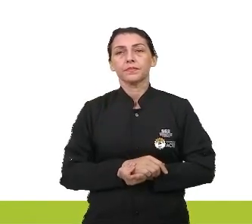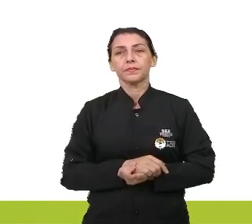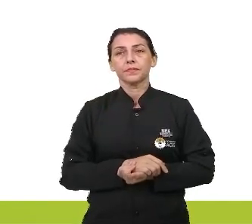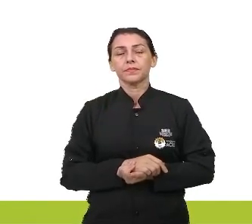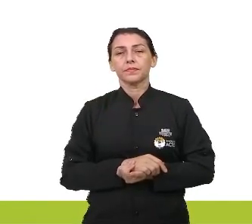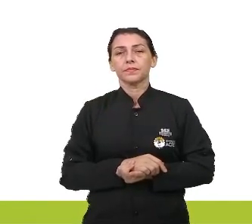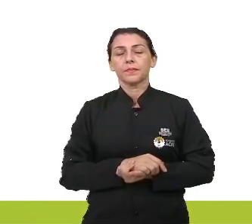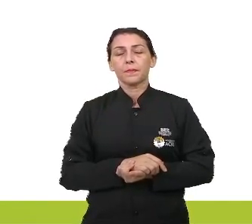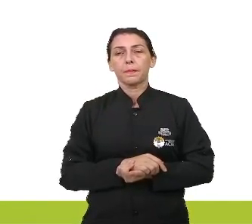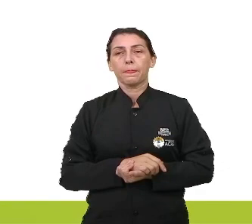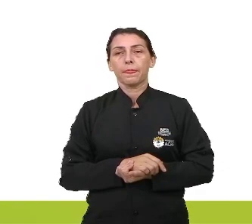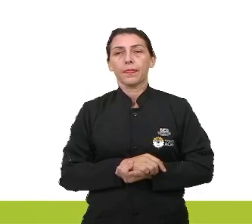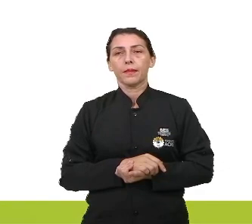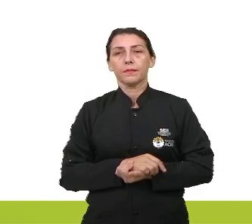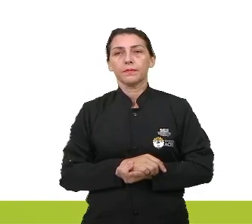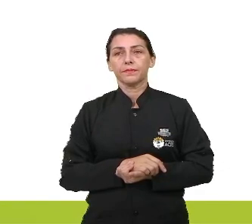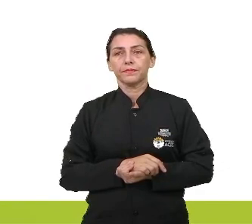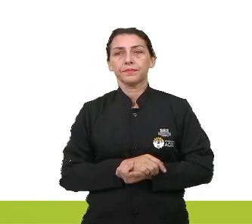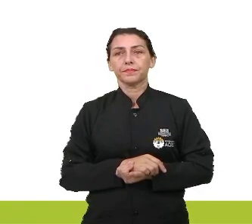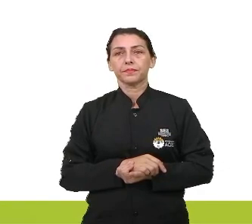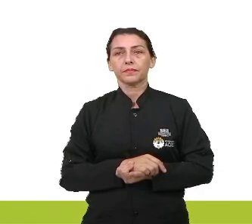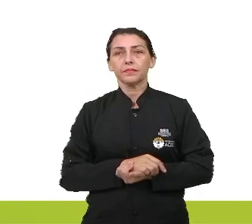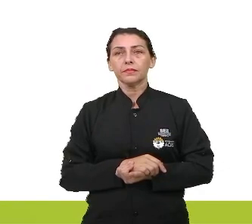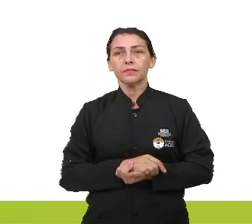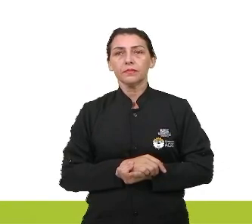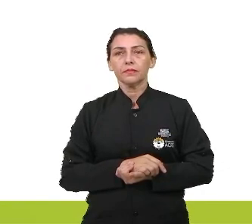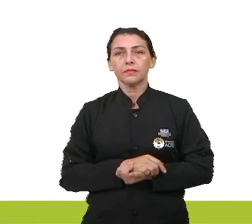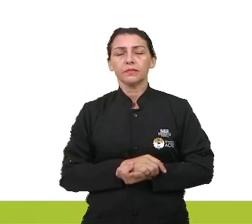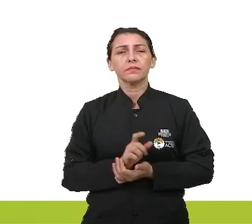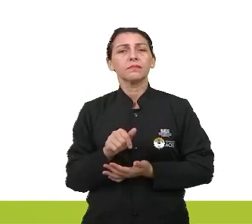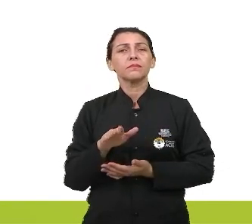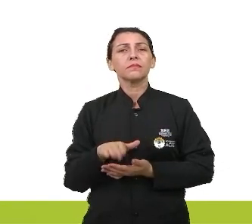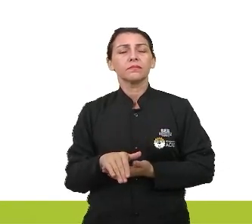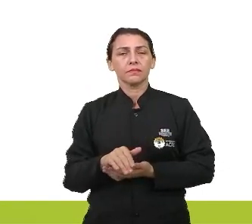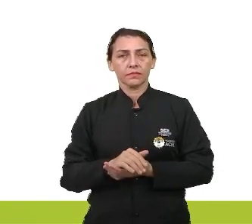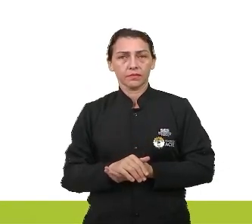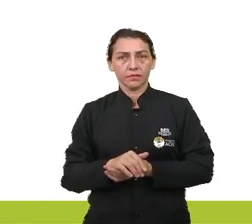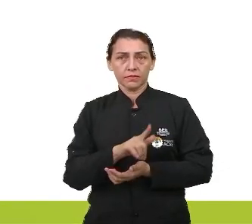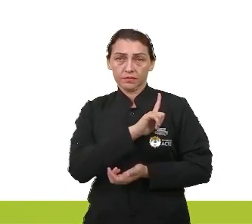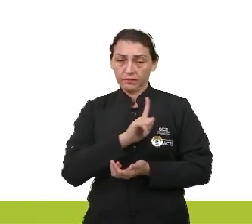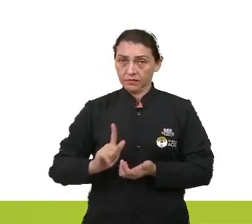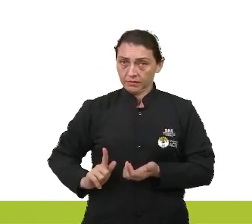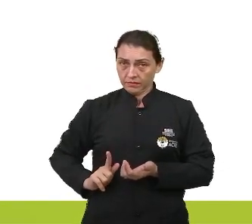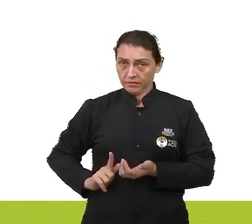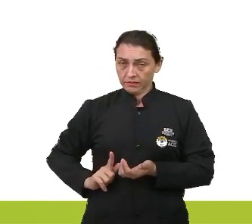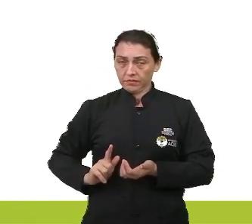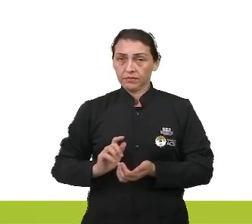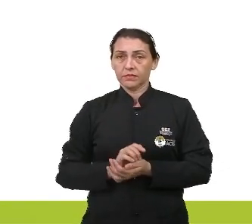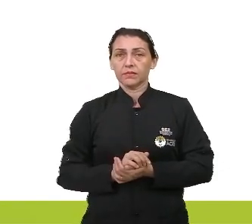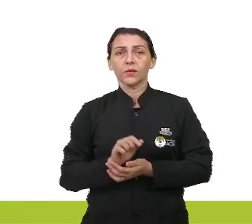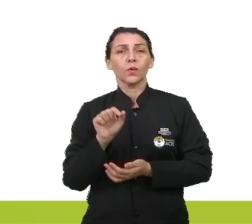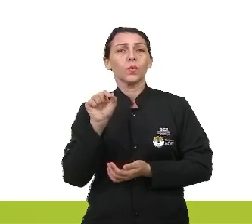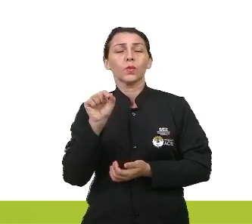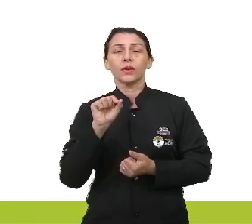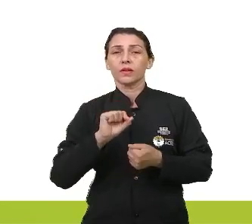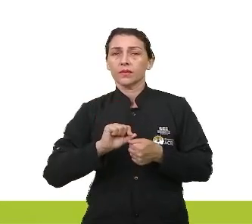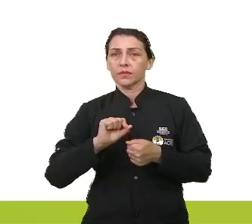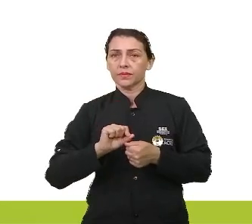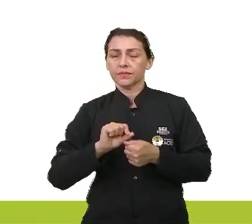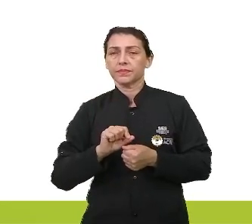nesse caso, de alguns agentes. Quem atua? O governo. Né, o governo, o que ele